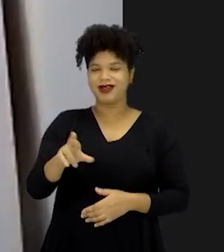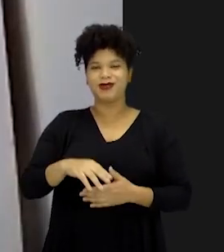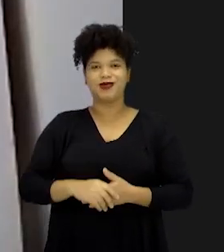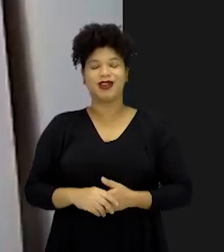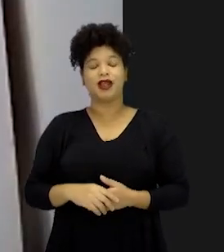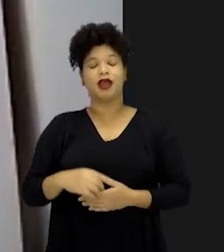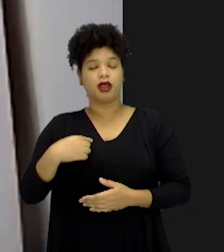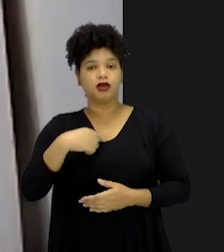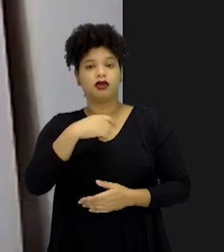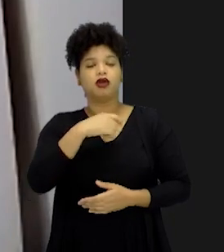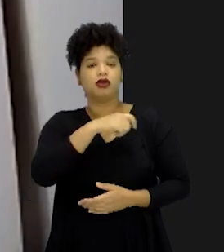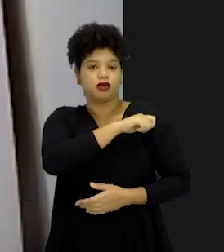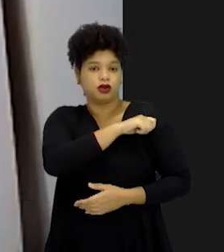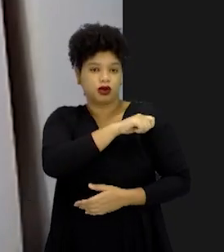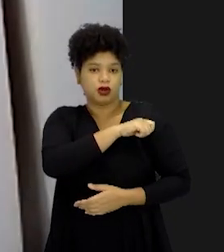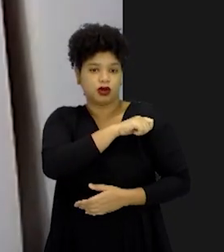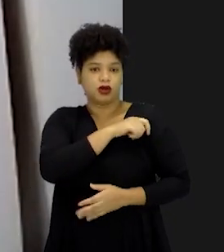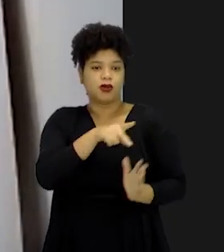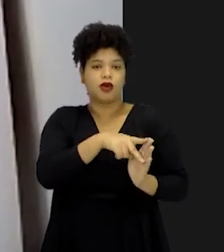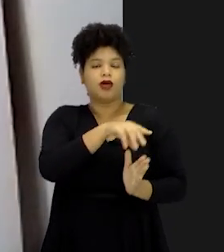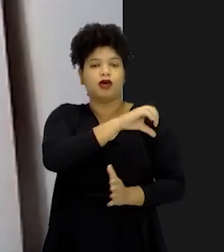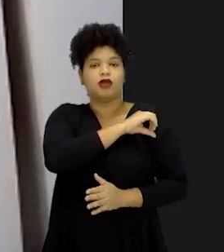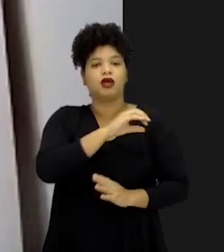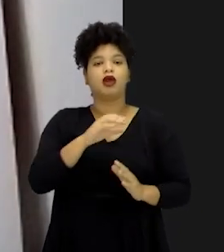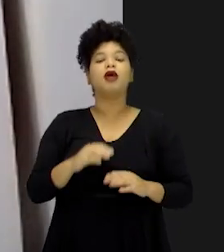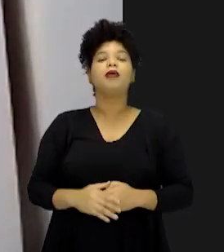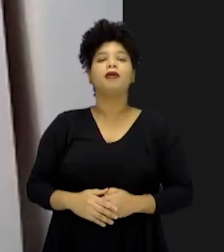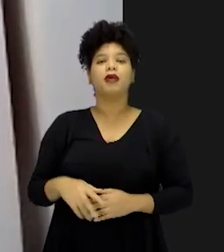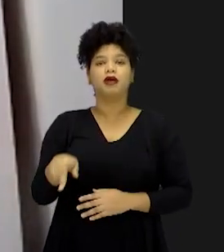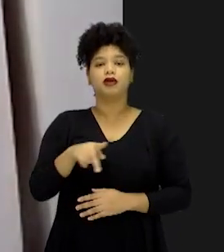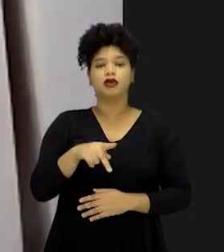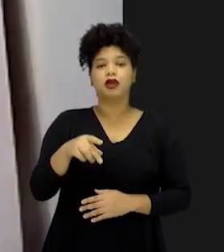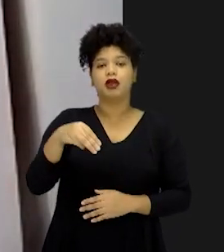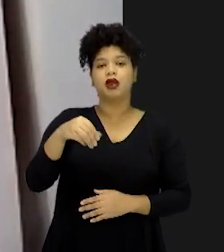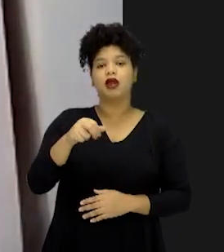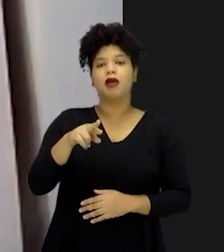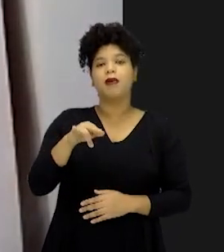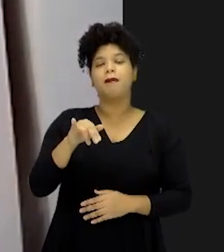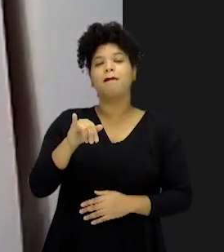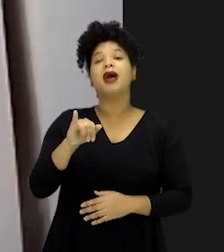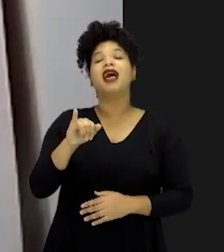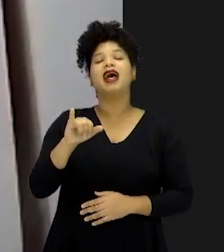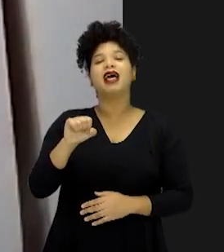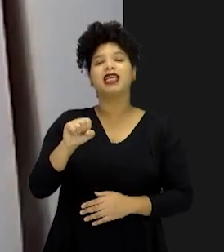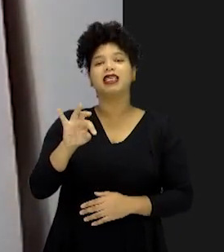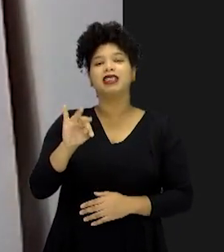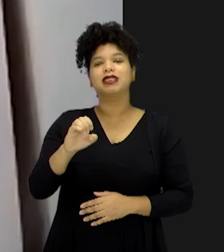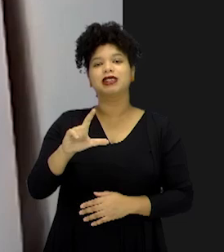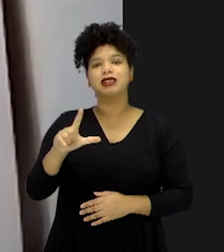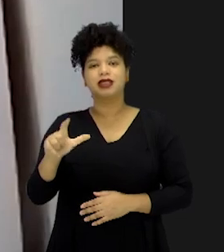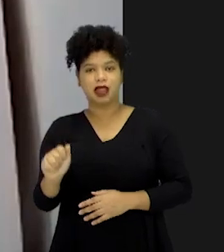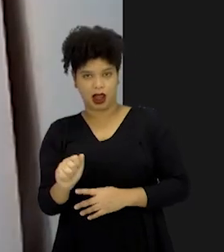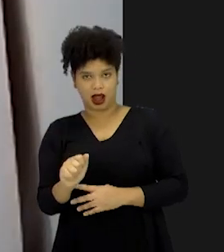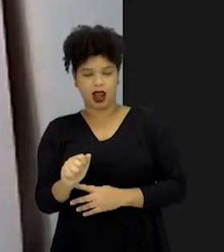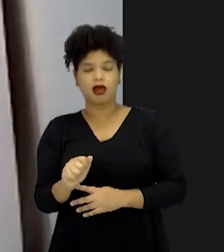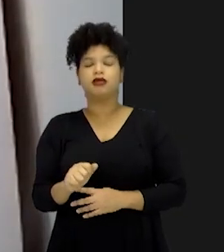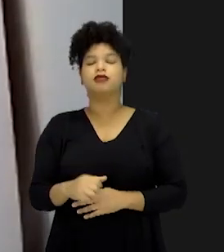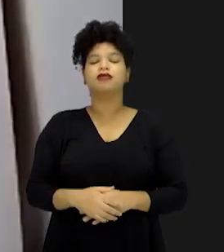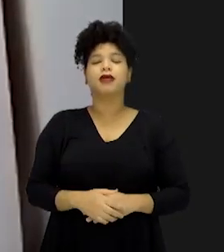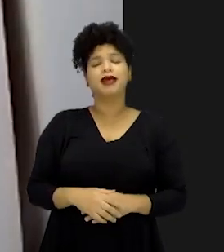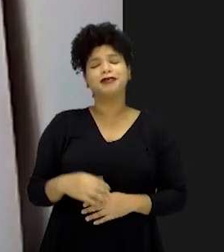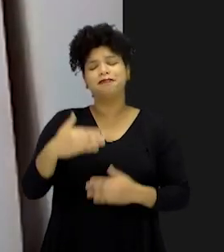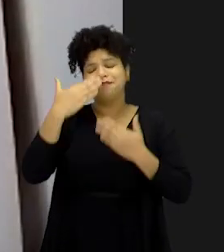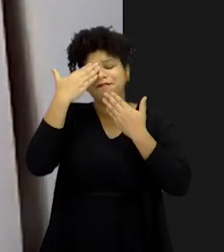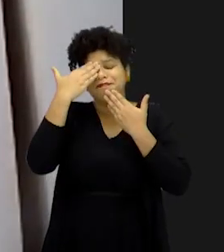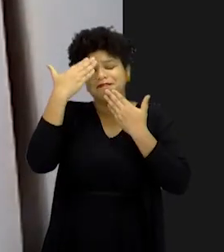Eu sou aluno do nono ano da Escola Estadual, professora Maristela da Oca, da Diretoria de Ensino Sul 3, e eu agradeço muito